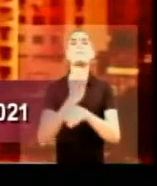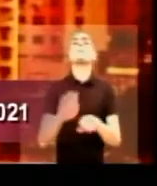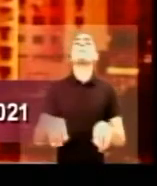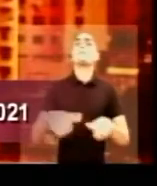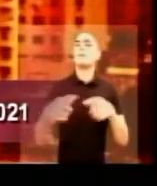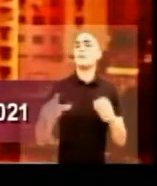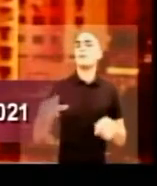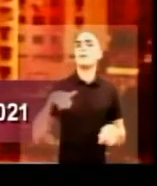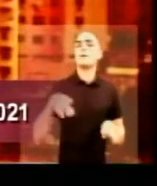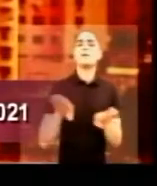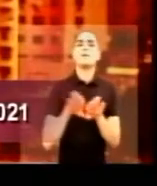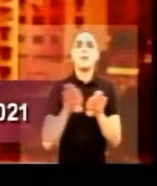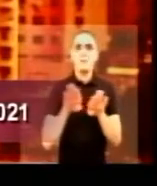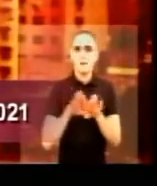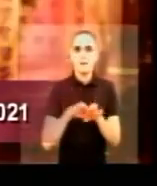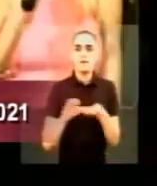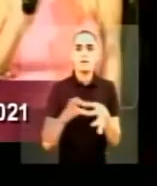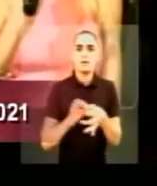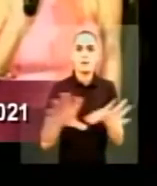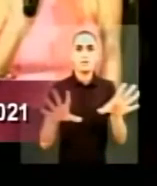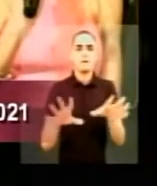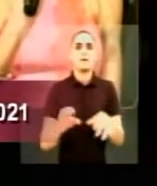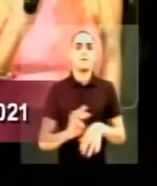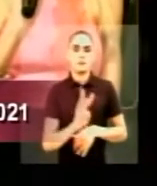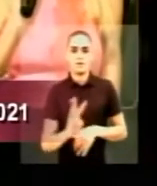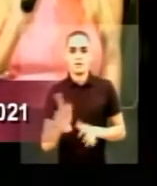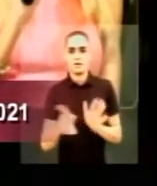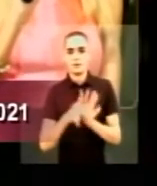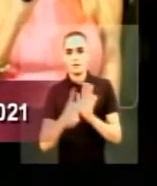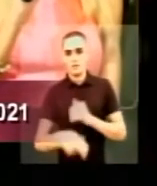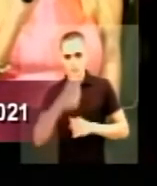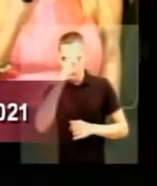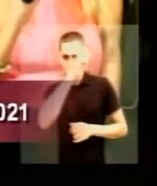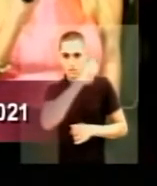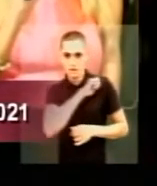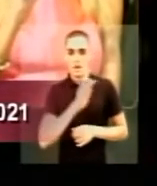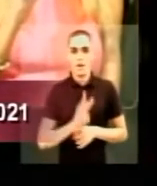também vai estar disponível depois no portal da Prefeitura de Rio Preto,